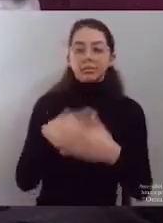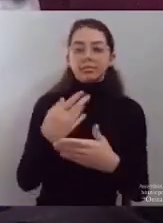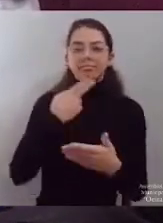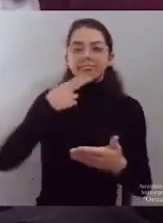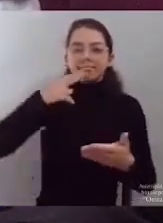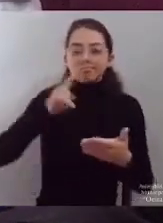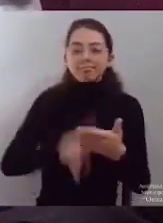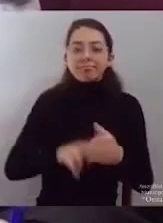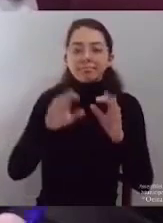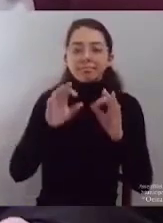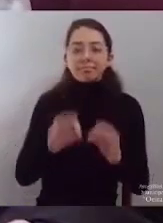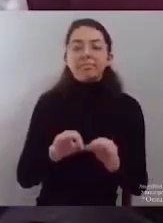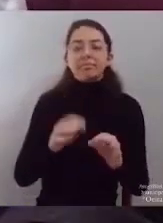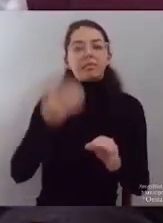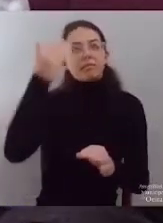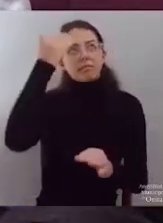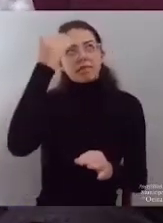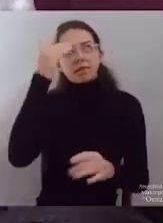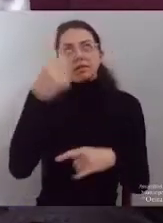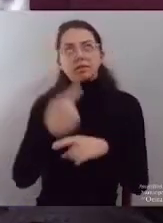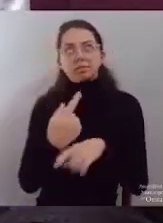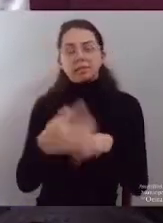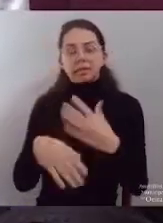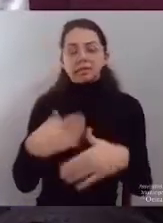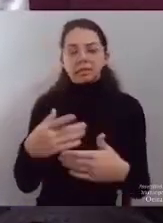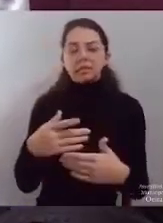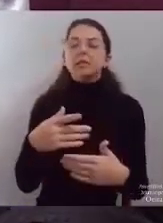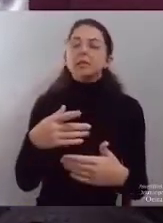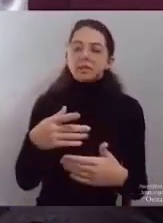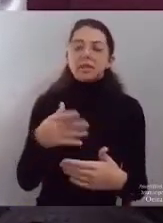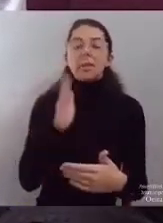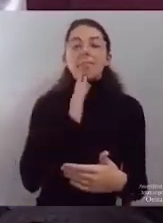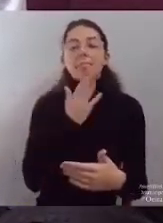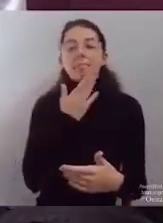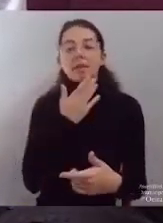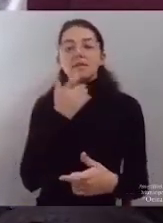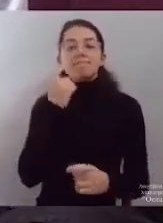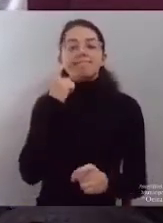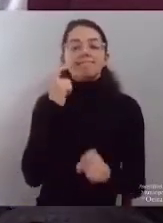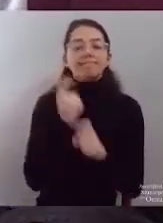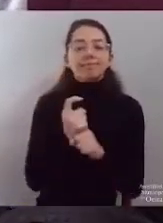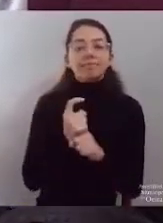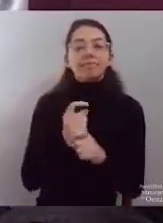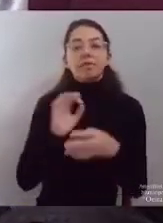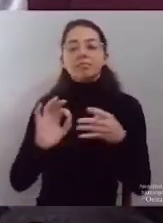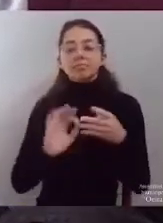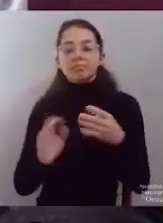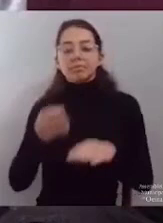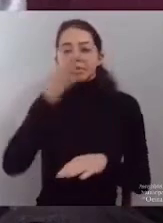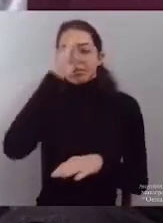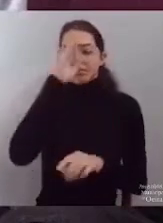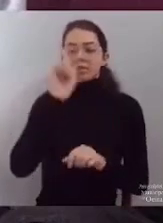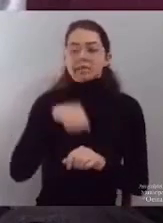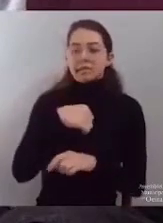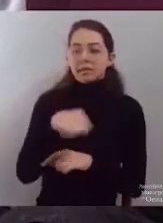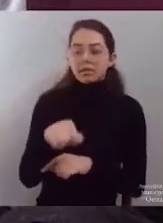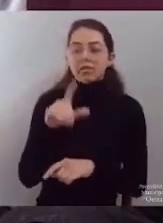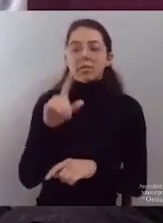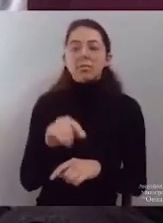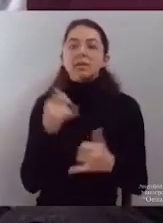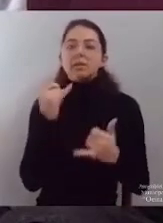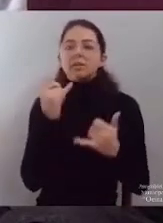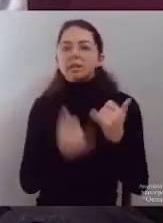da concretização das previsões está dependente da verificação dos pressupostos considerados e da mitigação das incertezas e dos riscos que